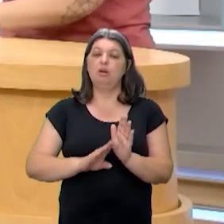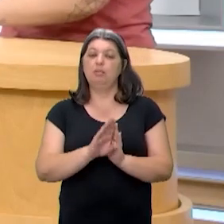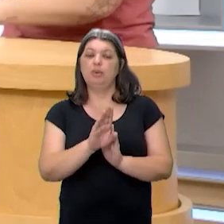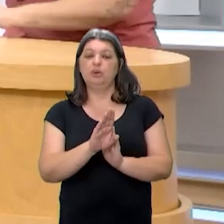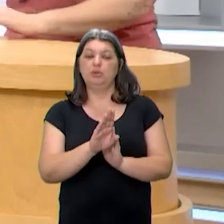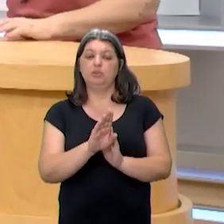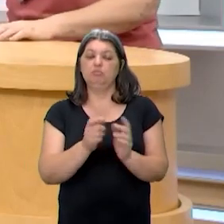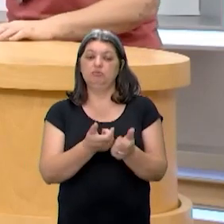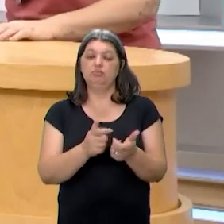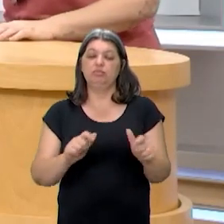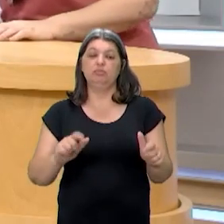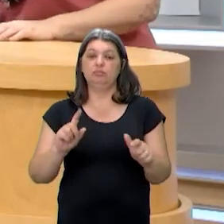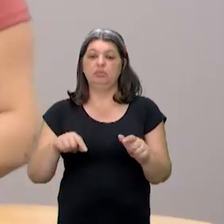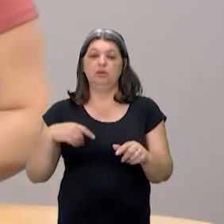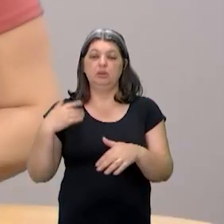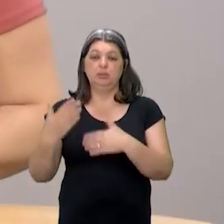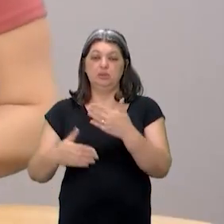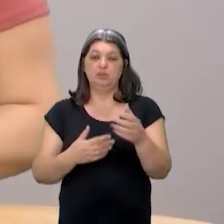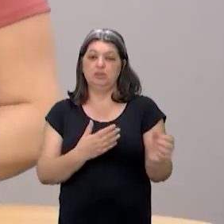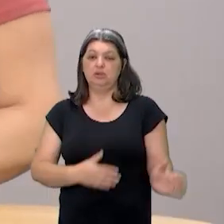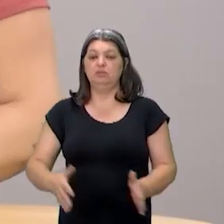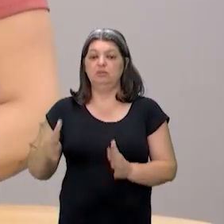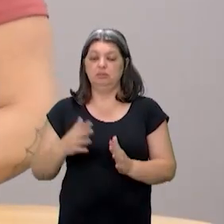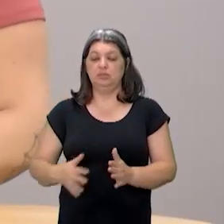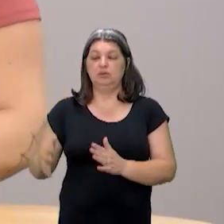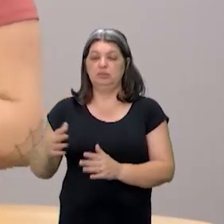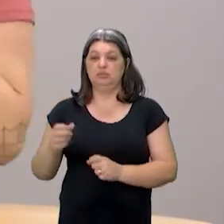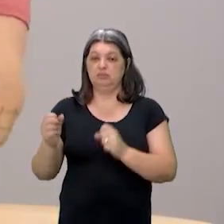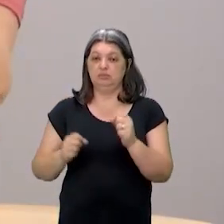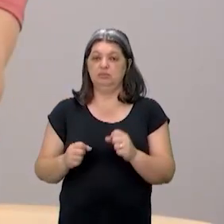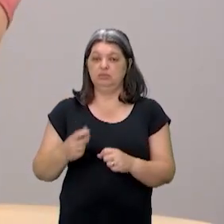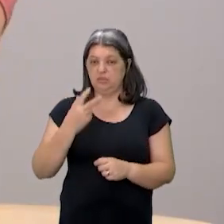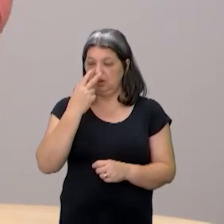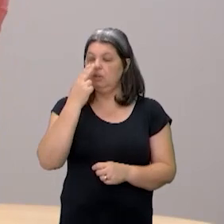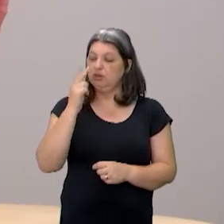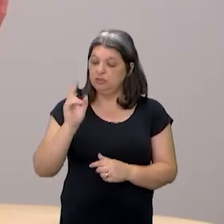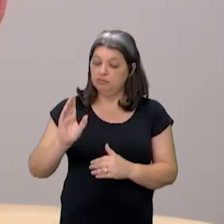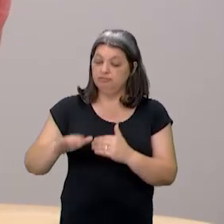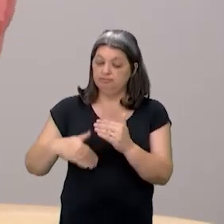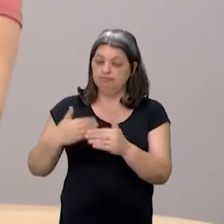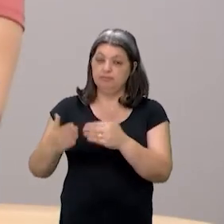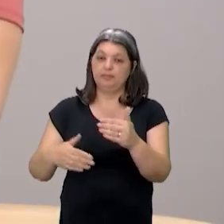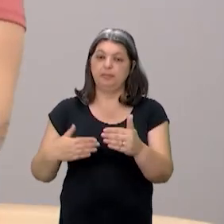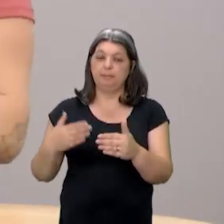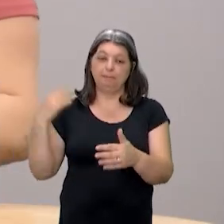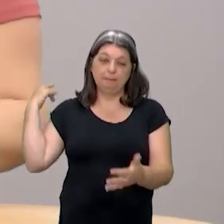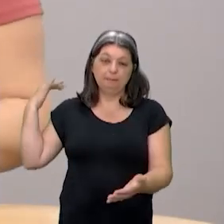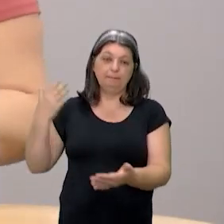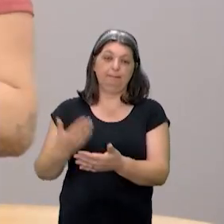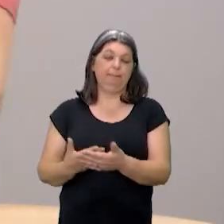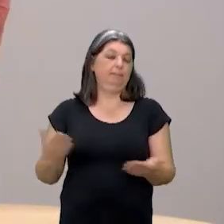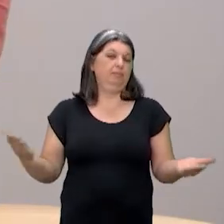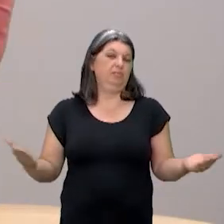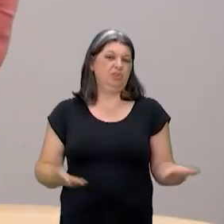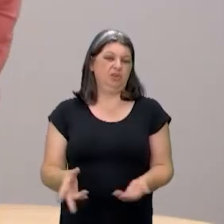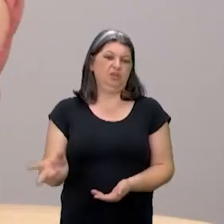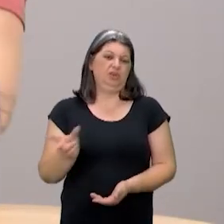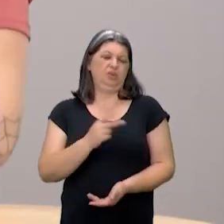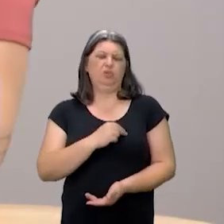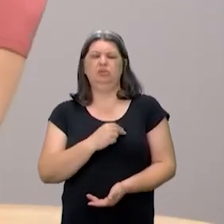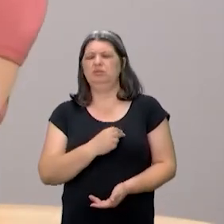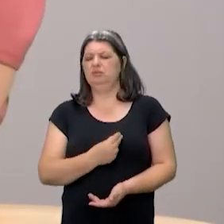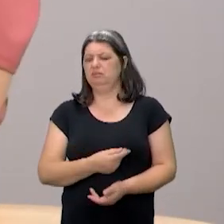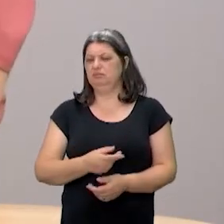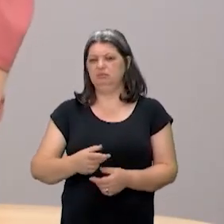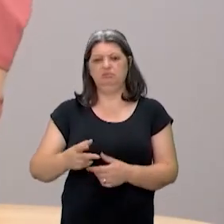no processo produtivo? Eu tenho a impressão de que ela foi aumentando ao longo do tempo e hoje, então, nossa, ela aumenta cada